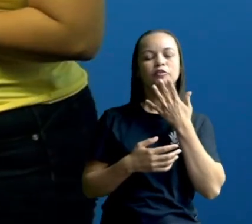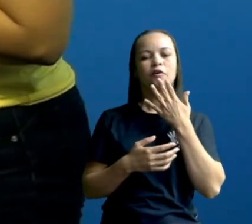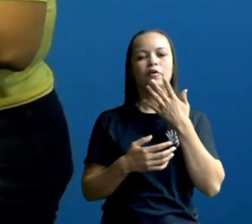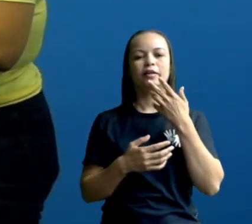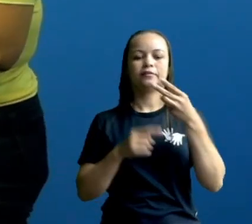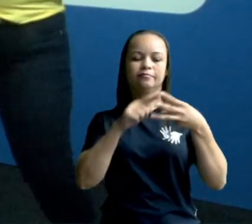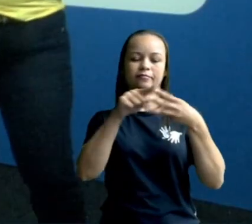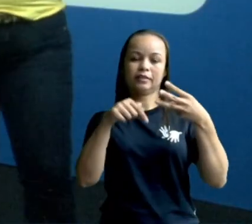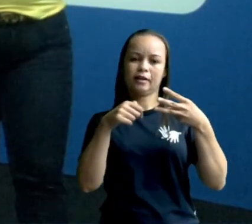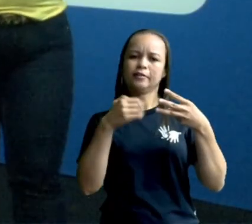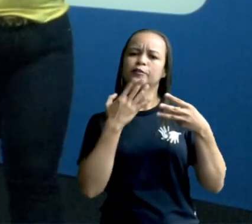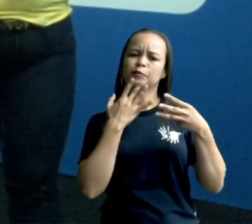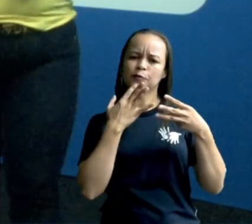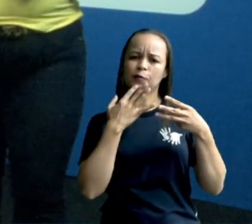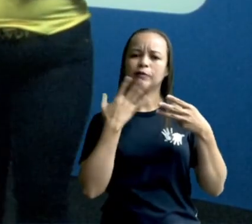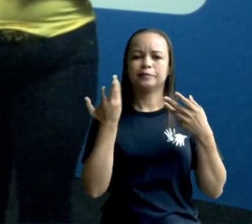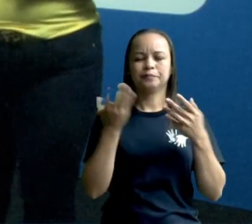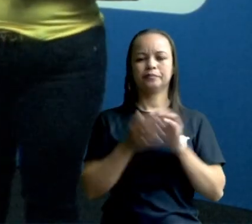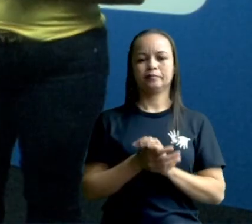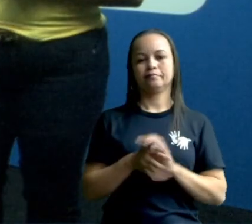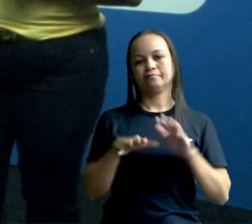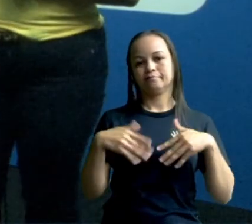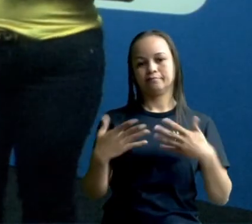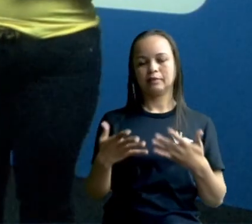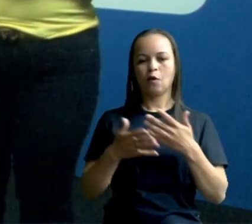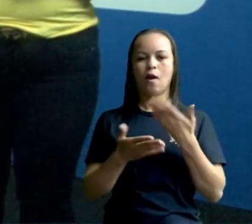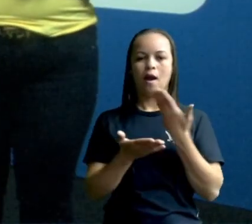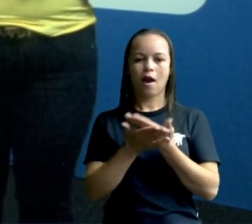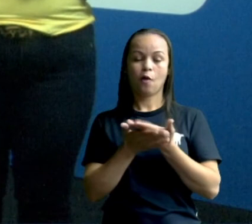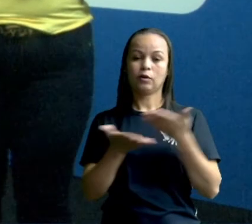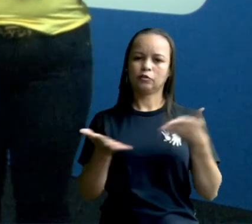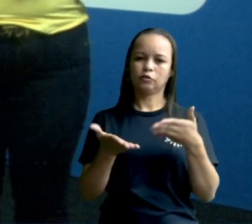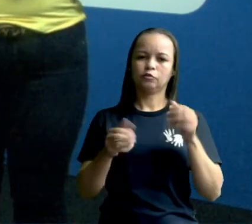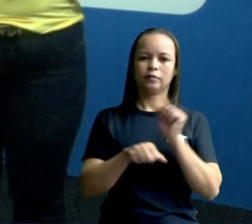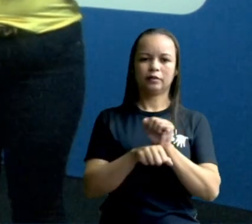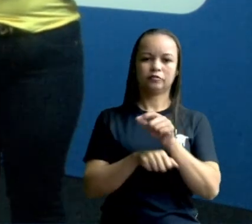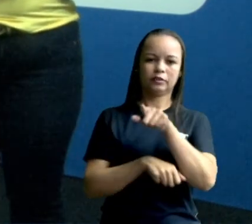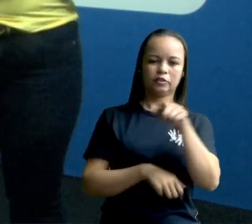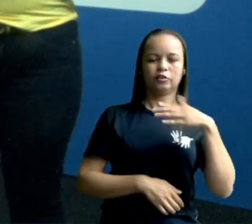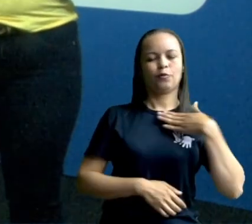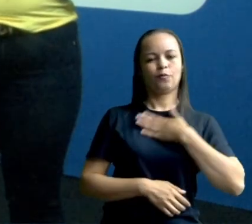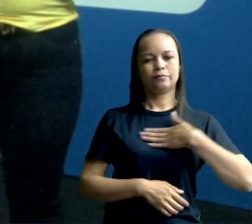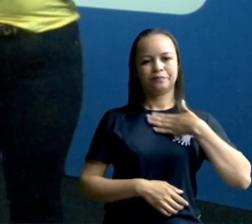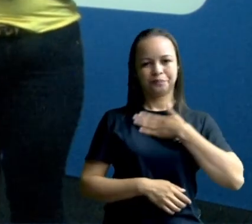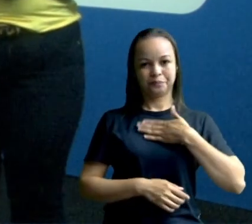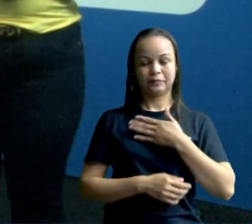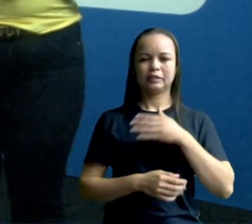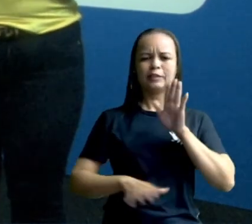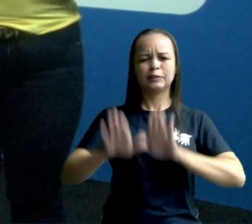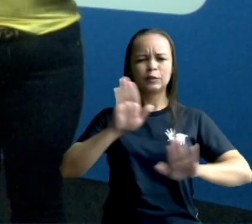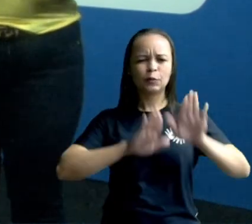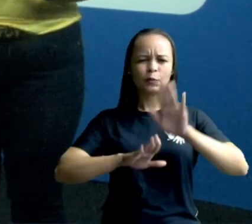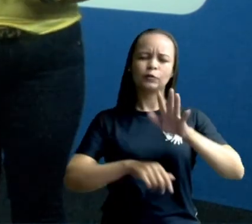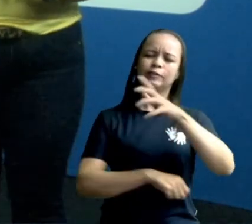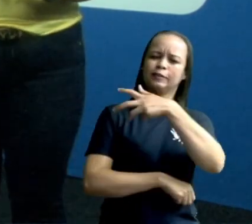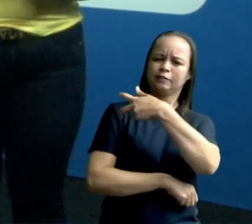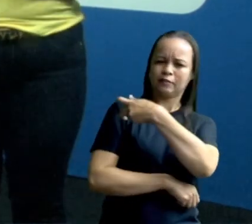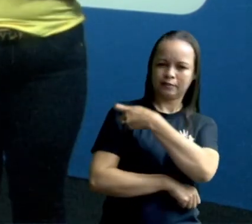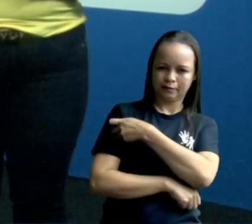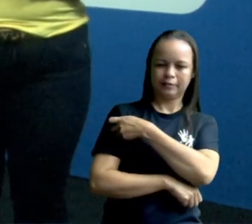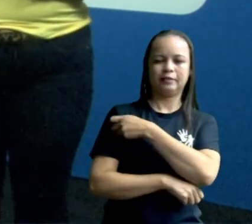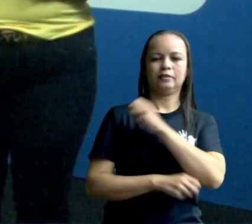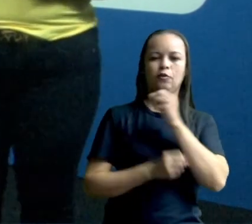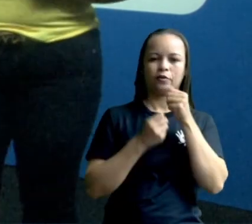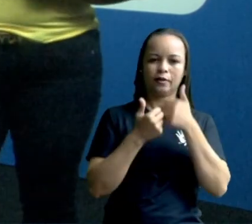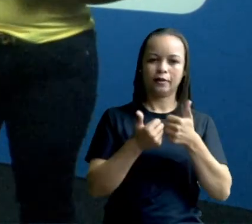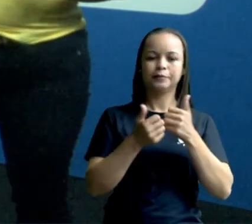Então, pessoal, essa foi a nossa aula de hoje. Espero que vocês tenham gostado, certo? Se cuidem, se vacinem,